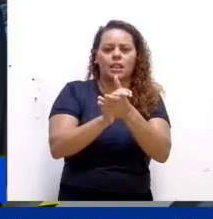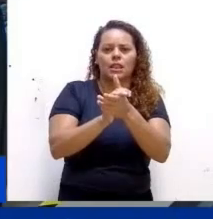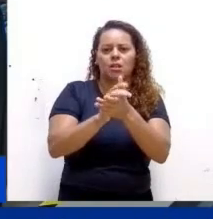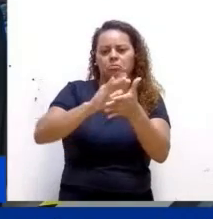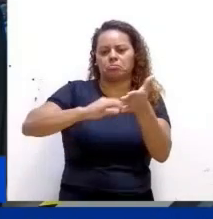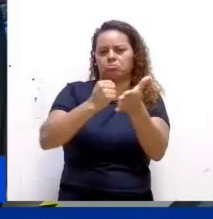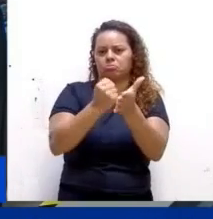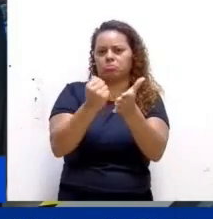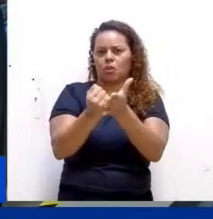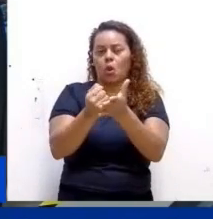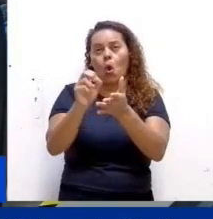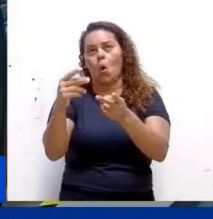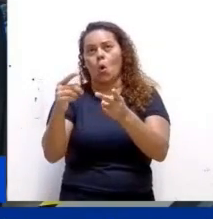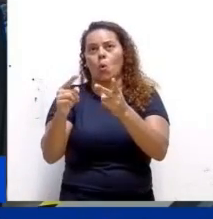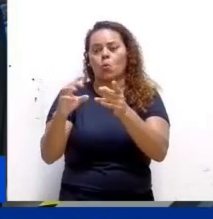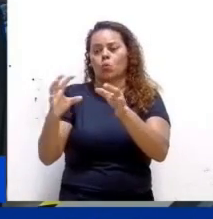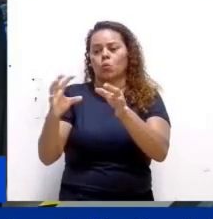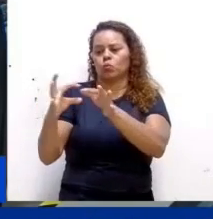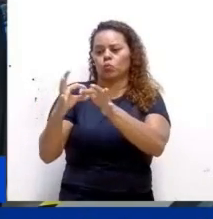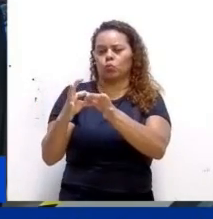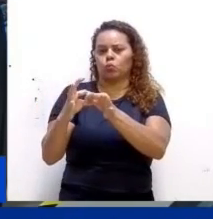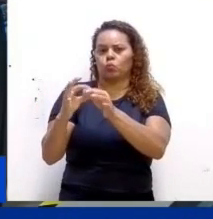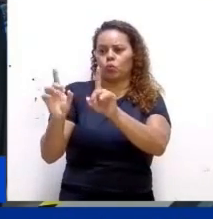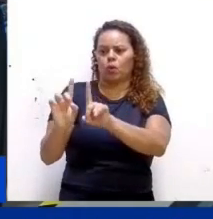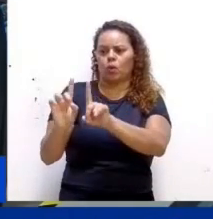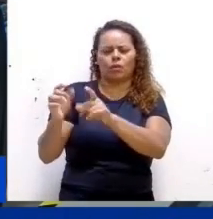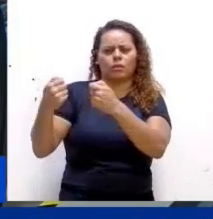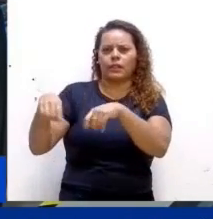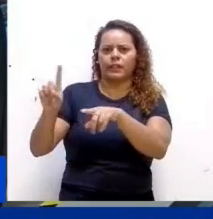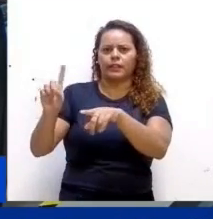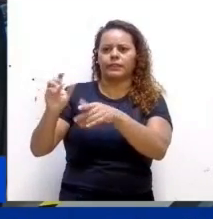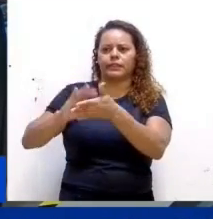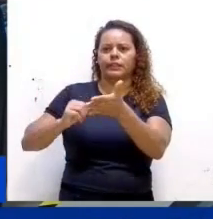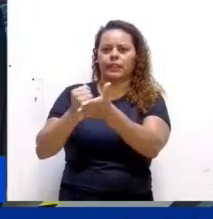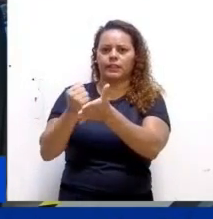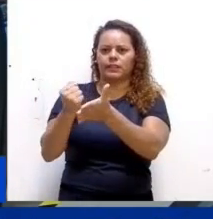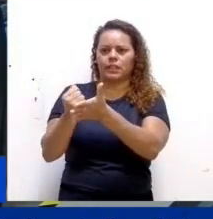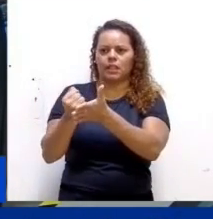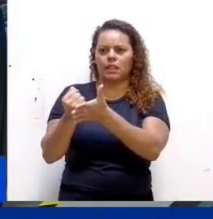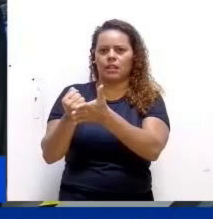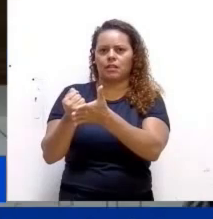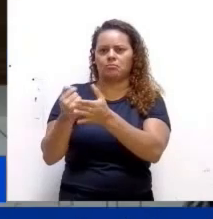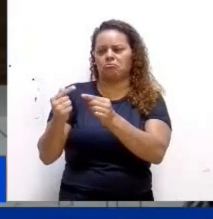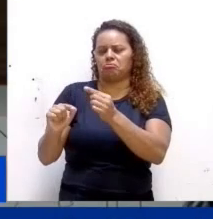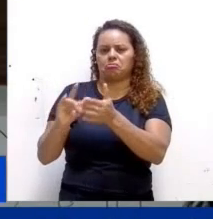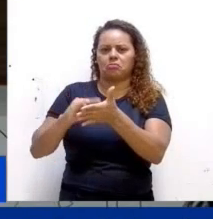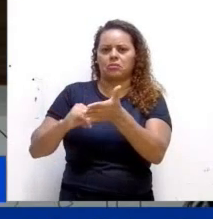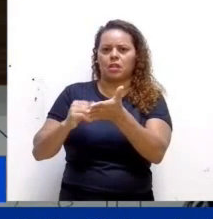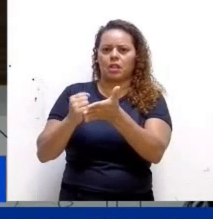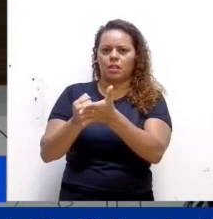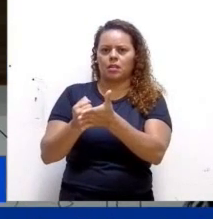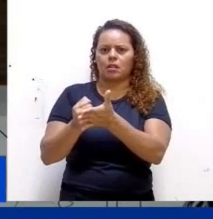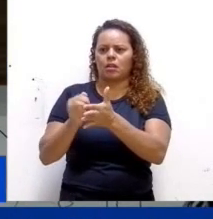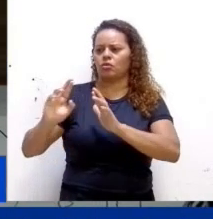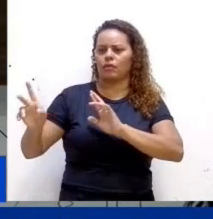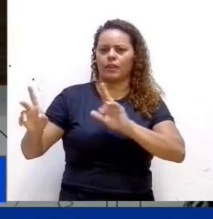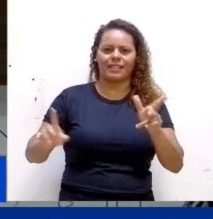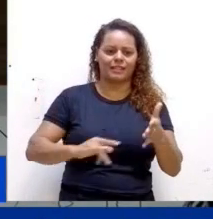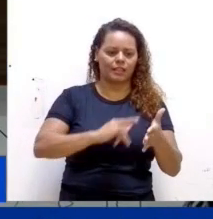estável. Que são assuntos que eu acho que interessam a vocês. Professora, mas qual é a diferença entre casamento e união